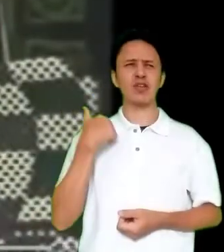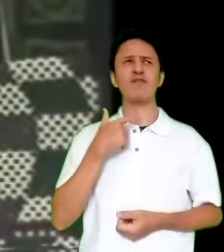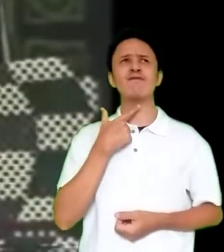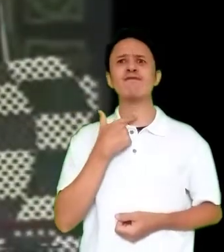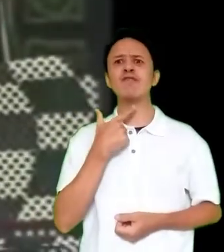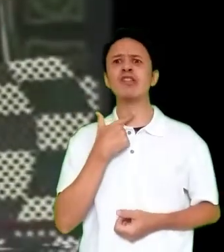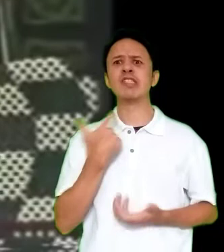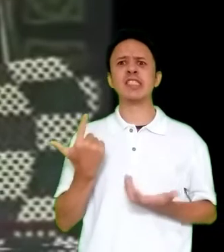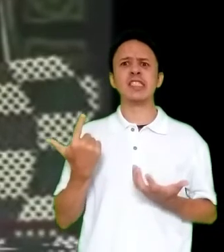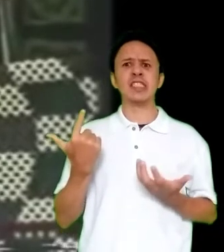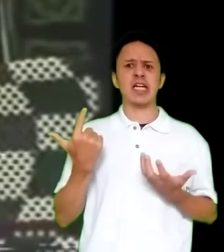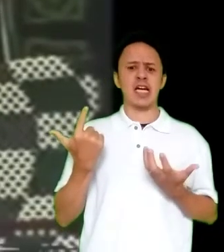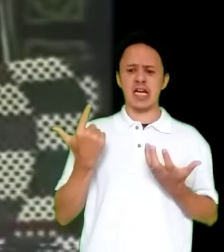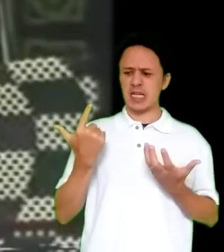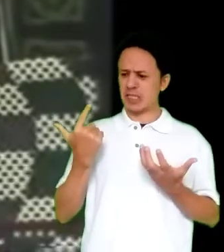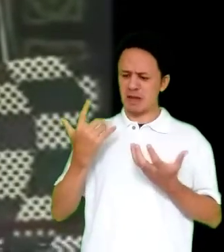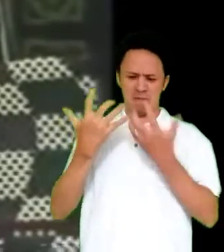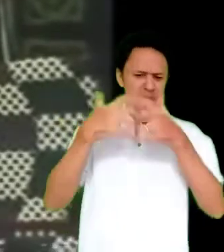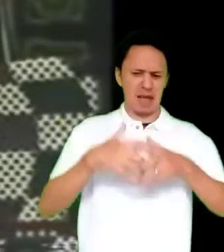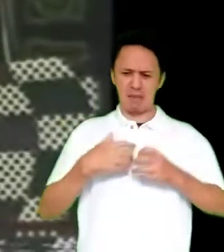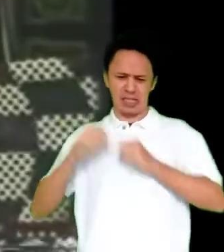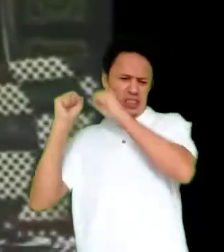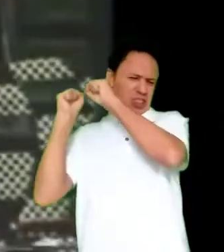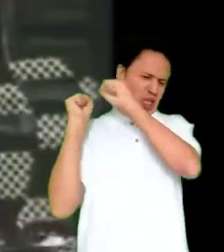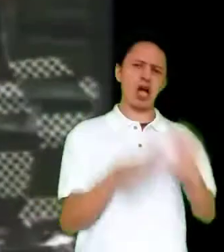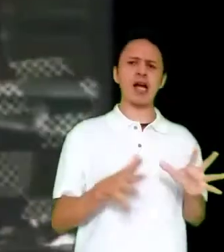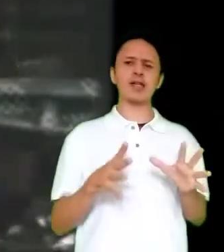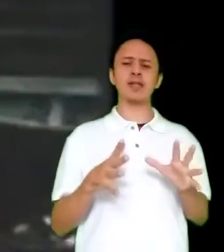Houve tempos em que eu tinha vontade de jogar as minhas lançadeiras no chão.